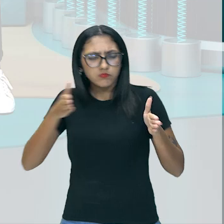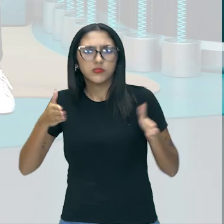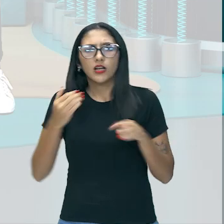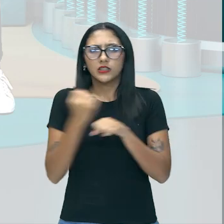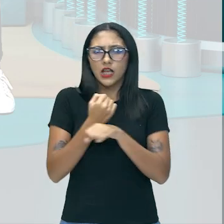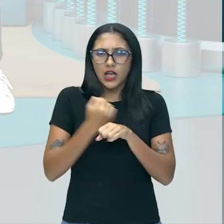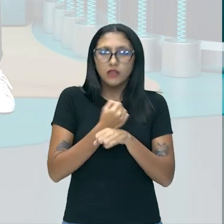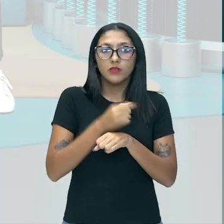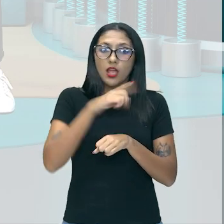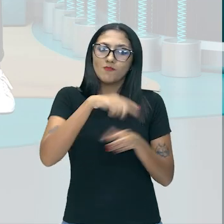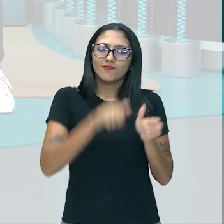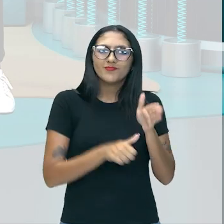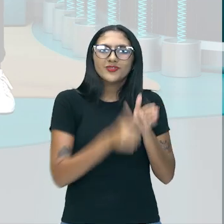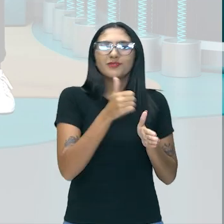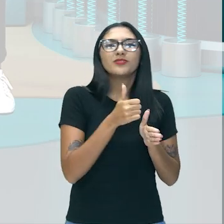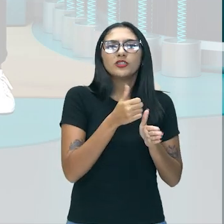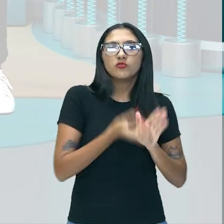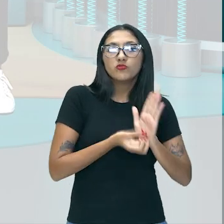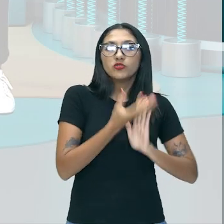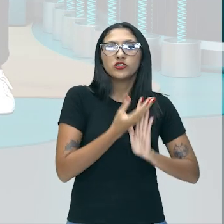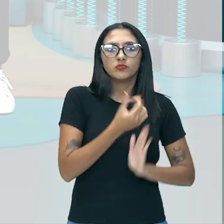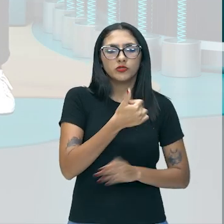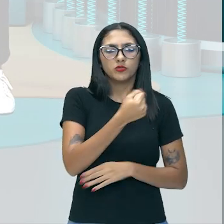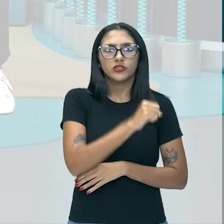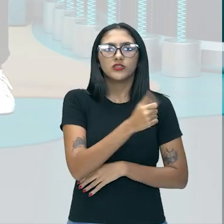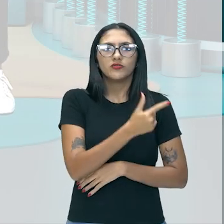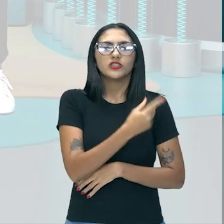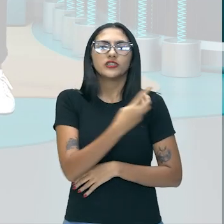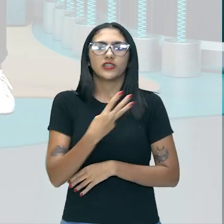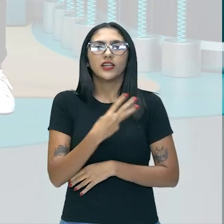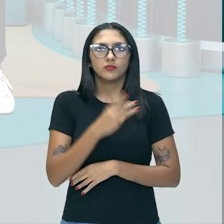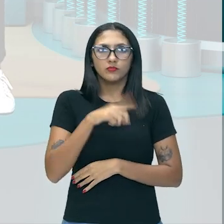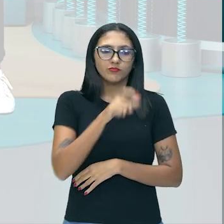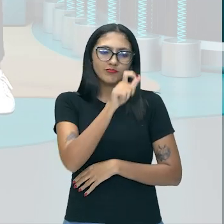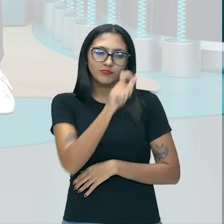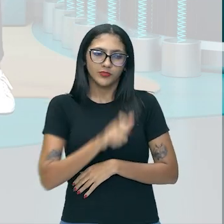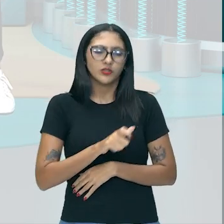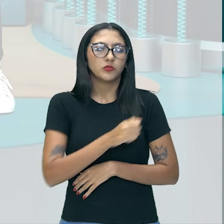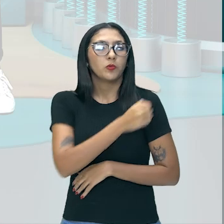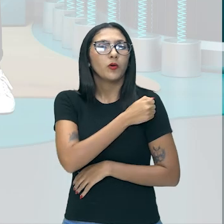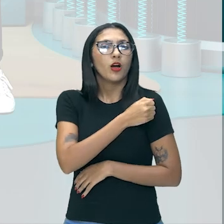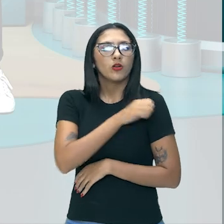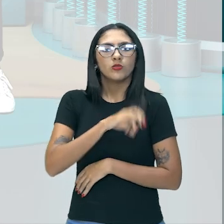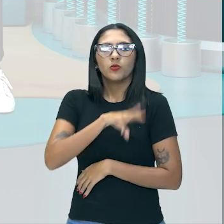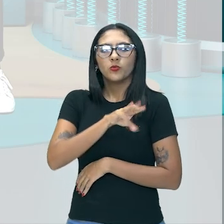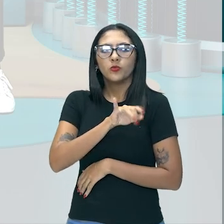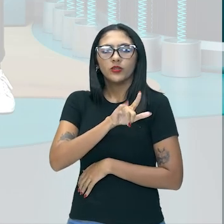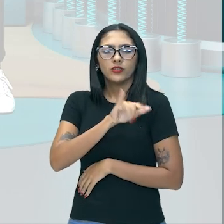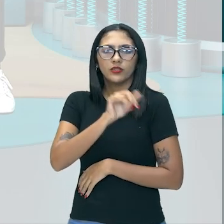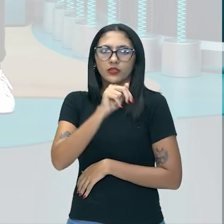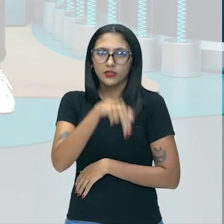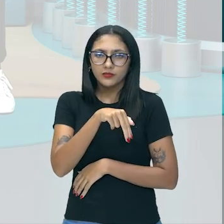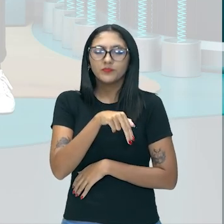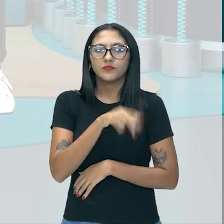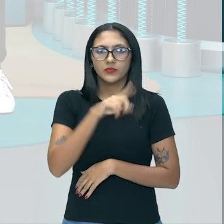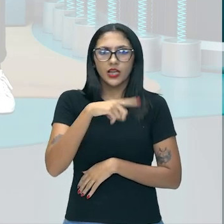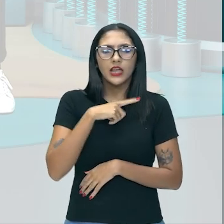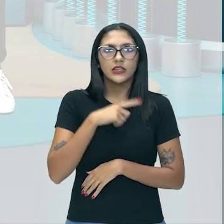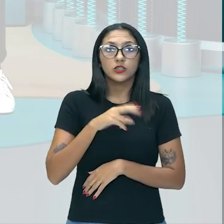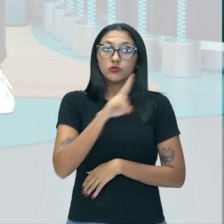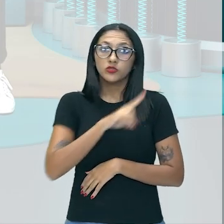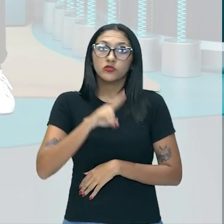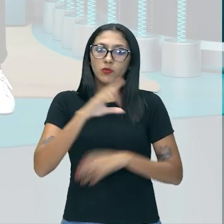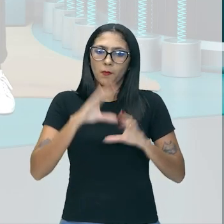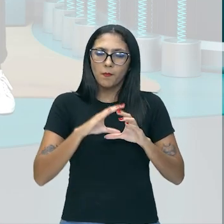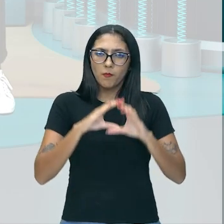em 1823, quando o estudante britânico William Webb correu atrás até o gol com a bola